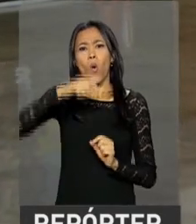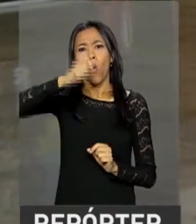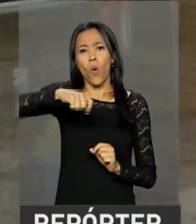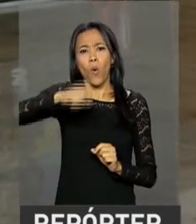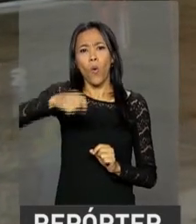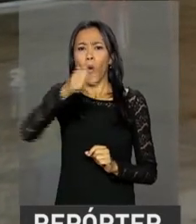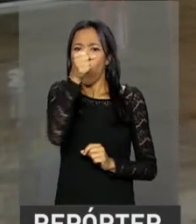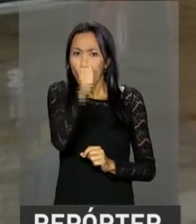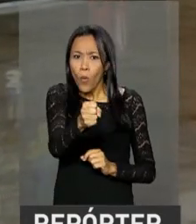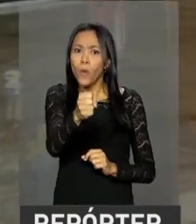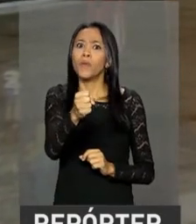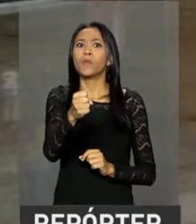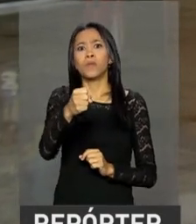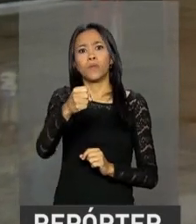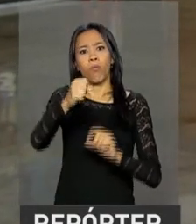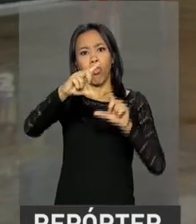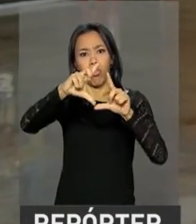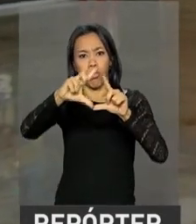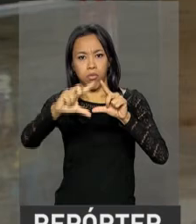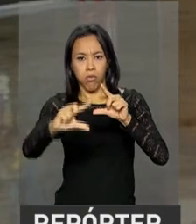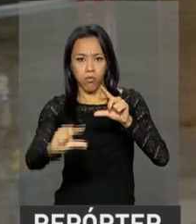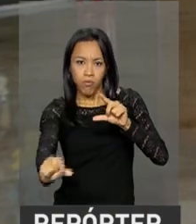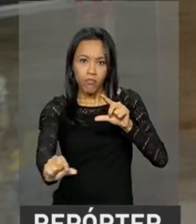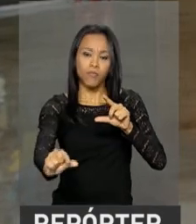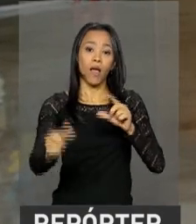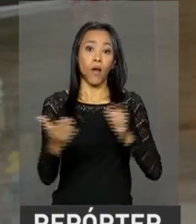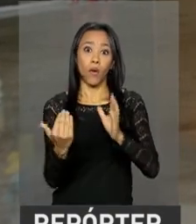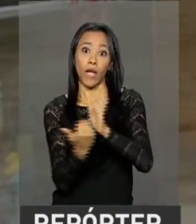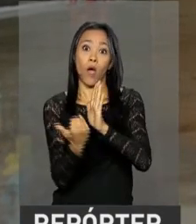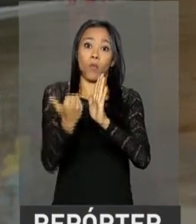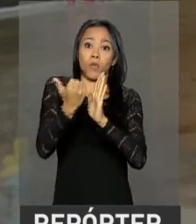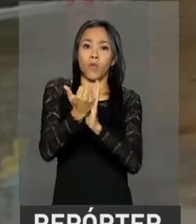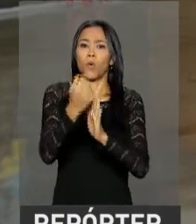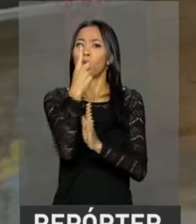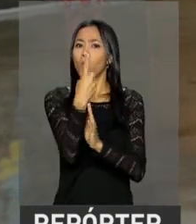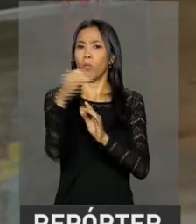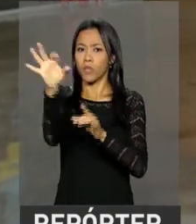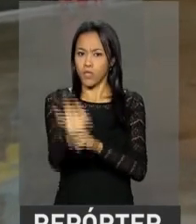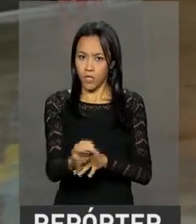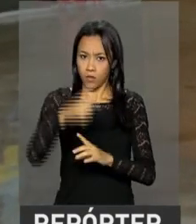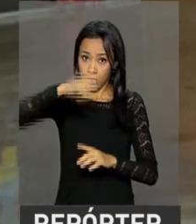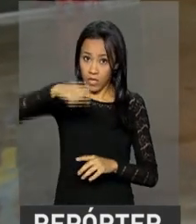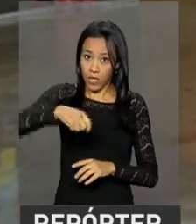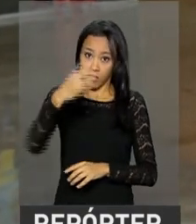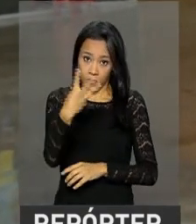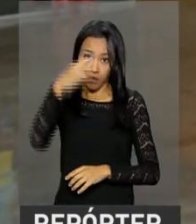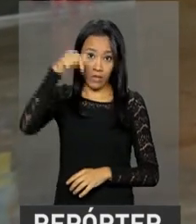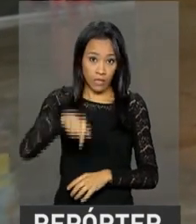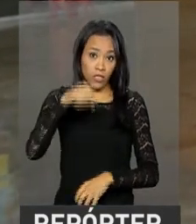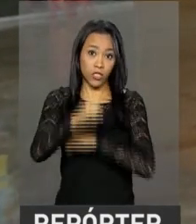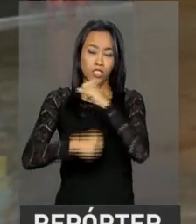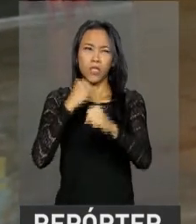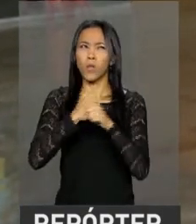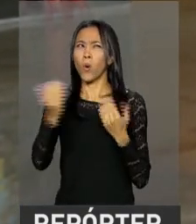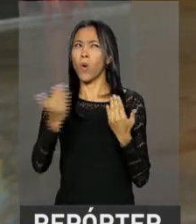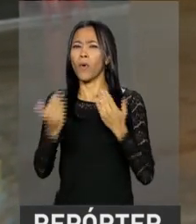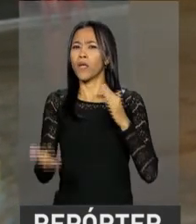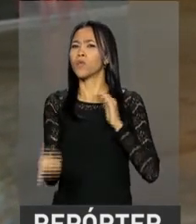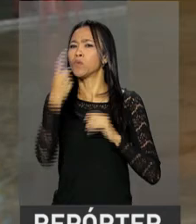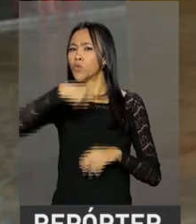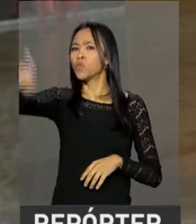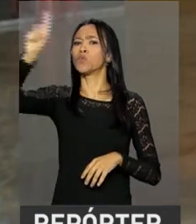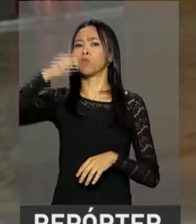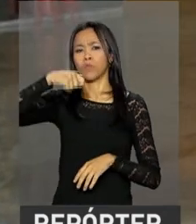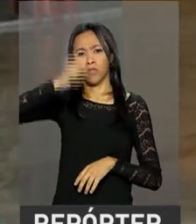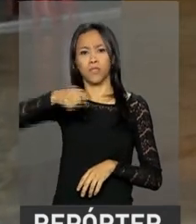consecutivos de queda o pib cresceu 1 por cento no primeiro trimestre do ano se comparado com os últimos três meses